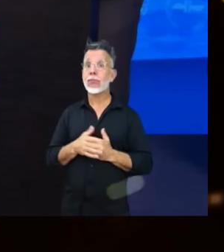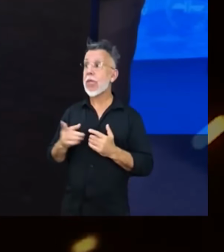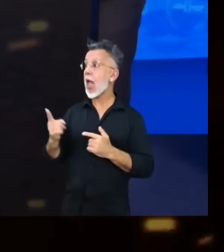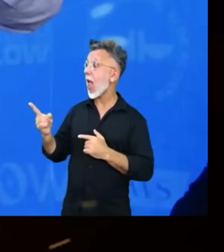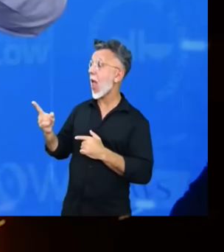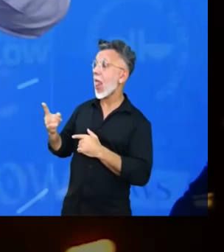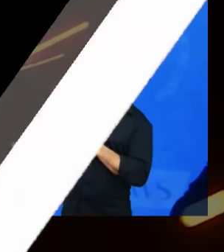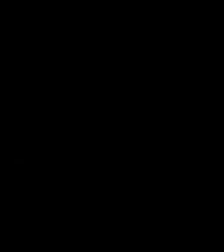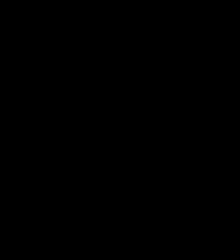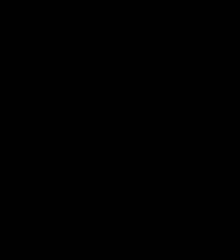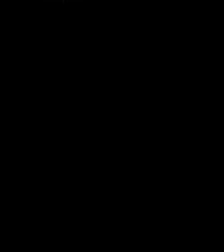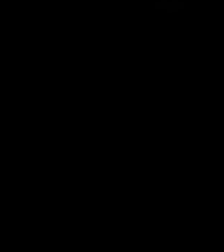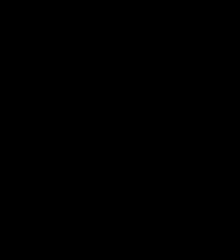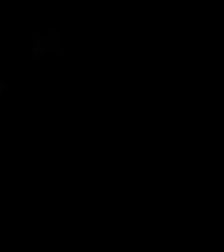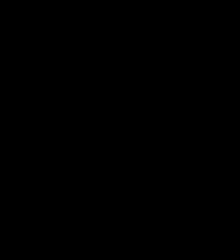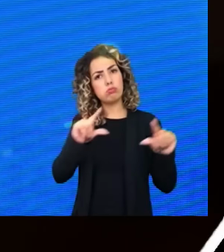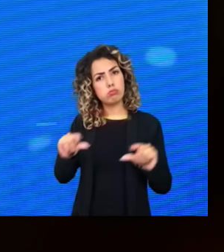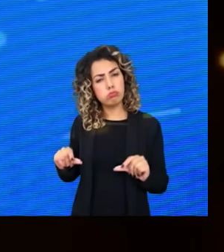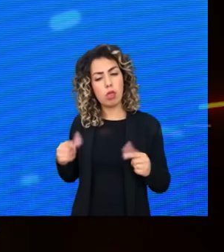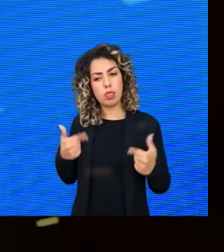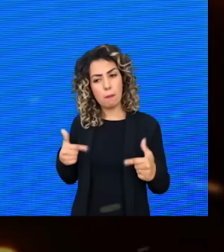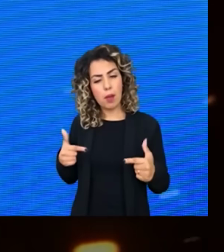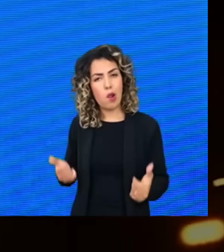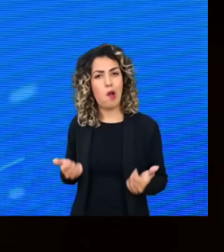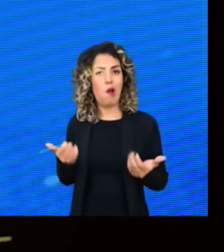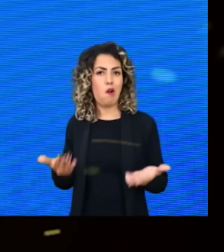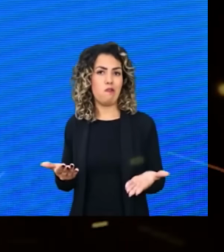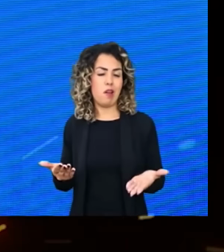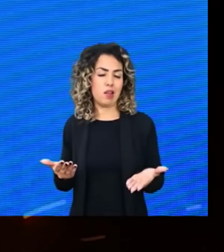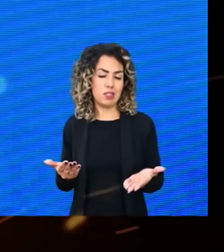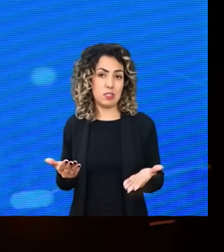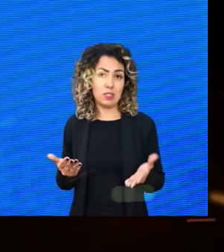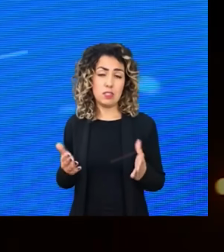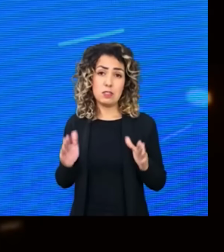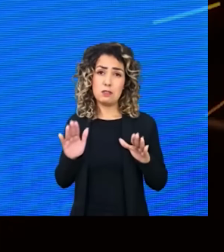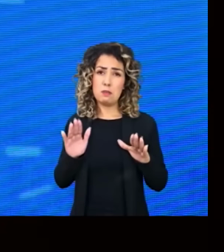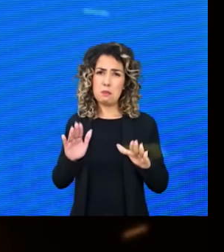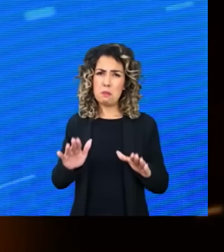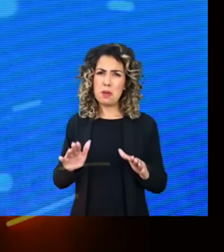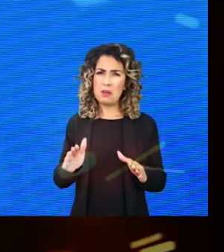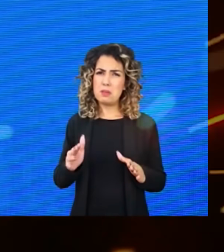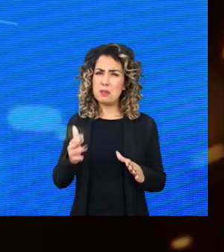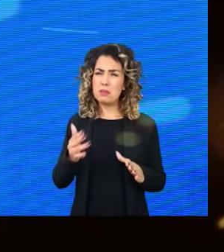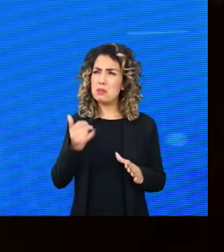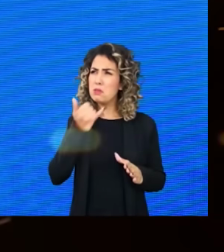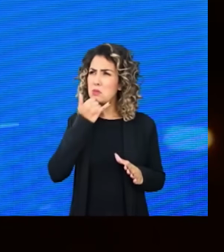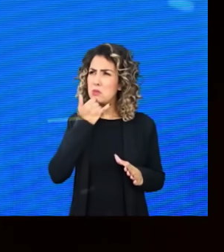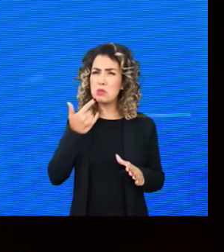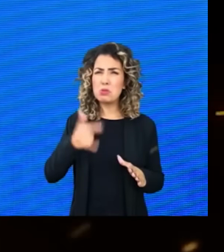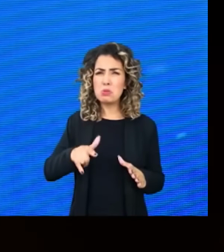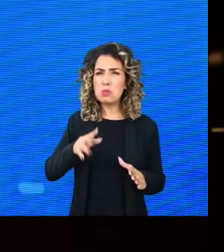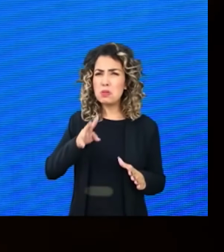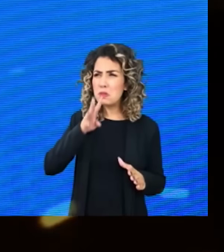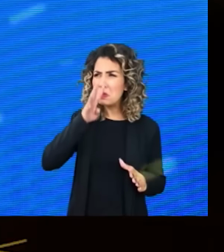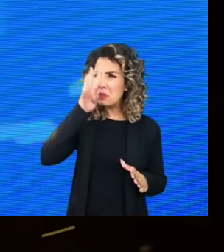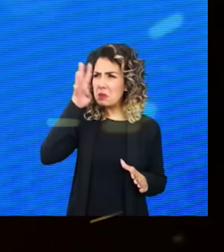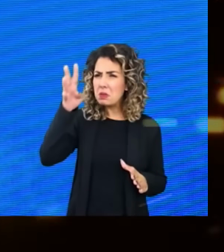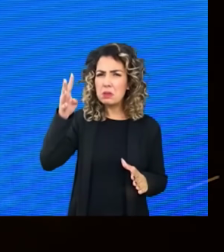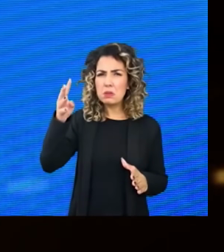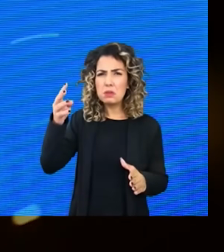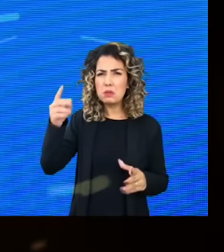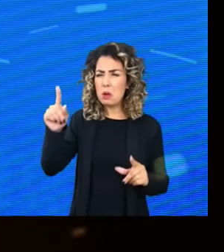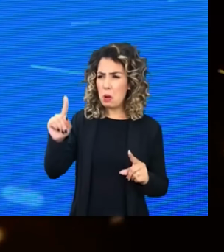mim direito de resposta ok mas eu fui agredido de forma subliminar mais uma vez por um bandido condenado